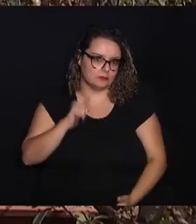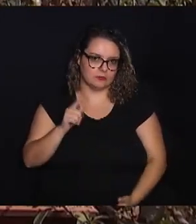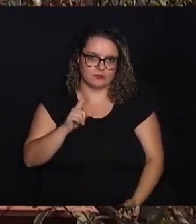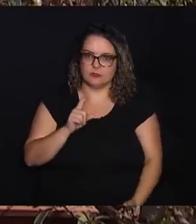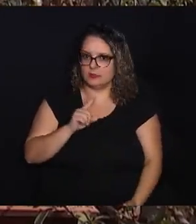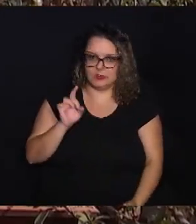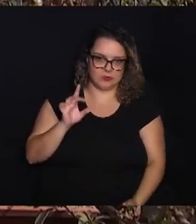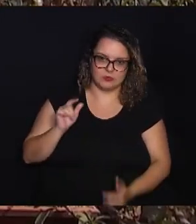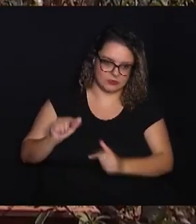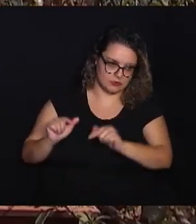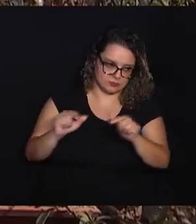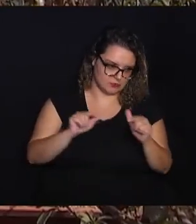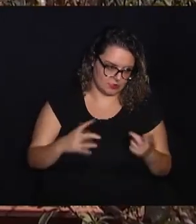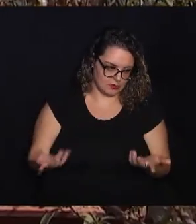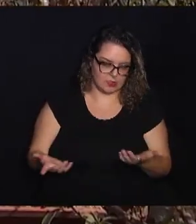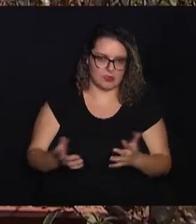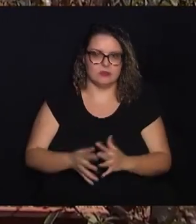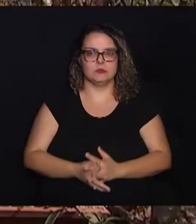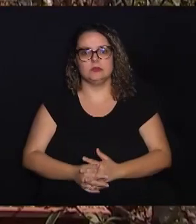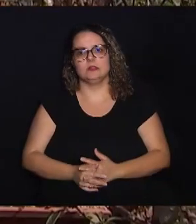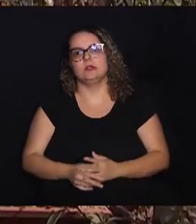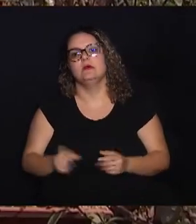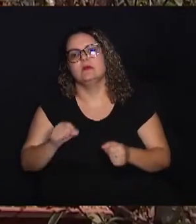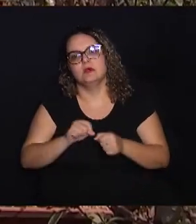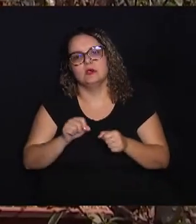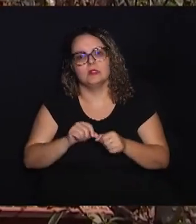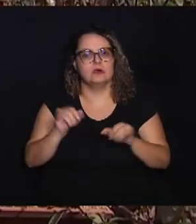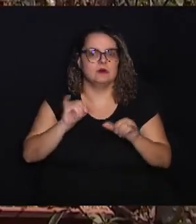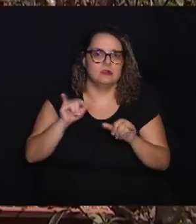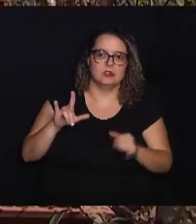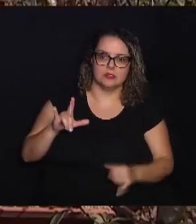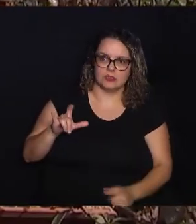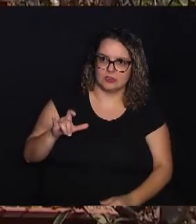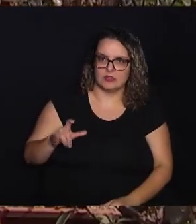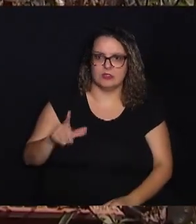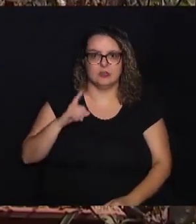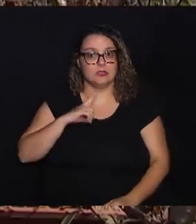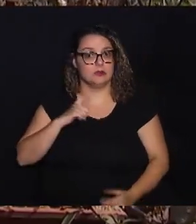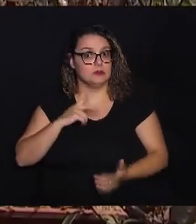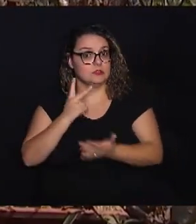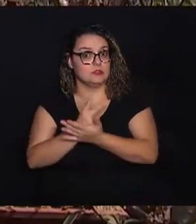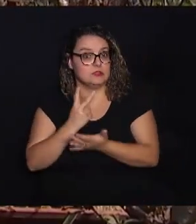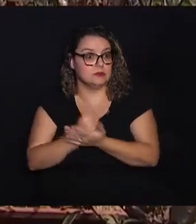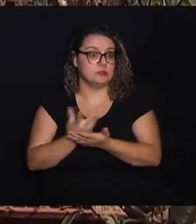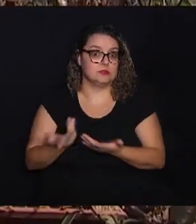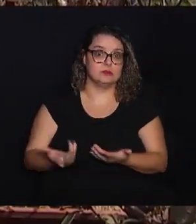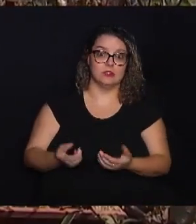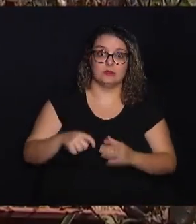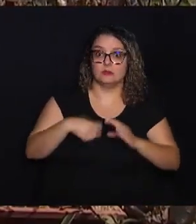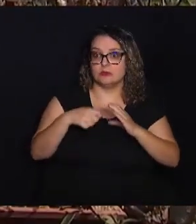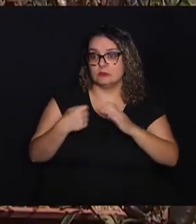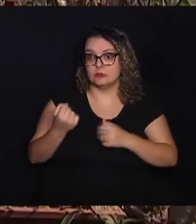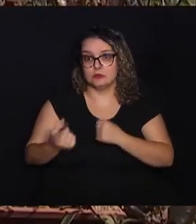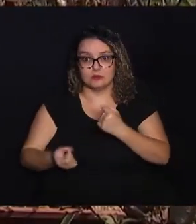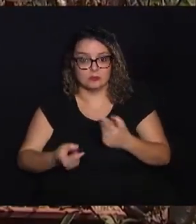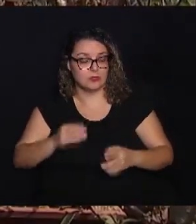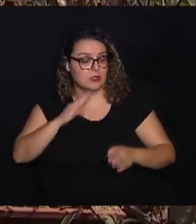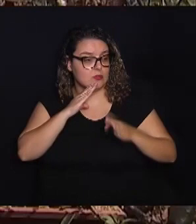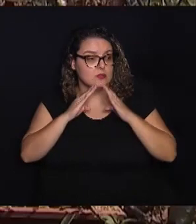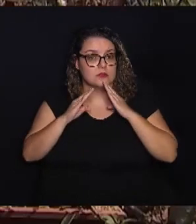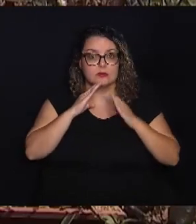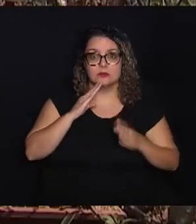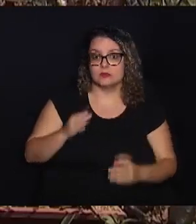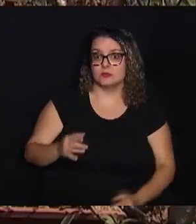esses pontos. Você tem que fazer publicidade no Instagram, você tem que estar ali sempre fazendo algum vídeo, Facebook,